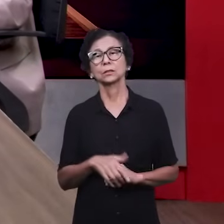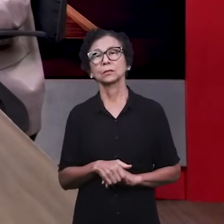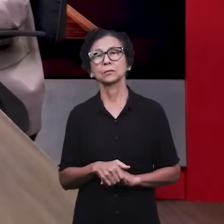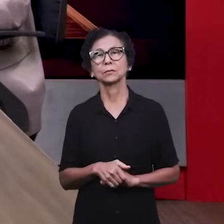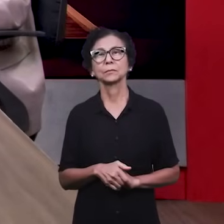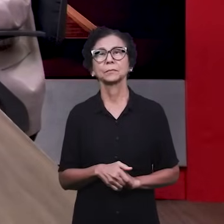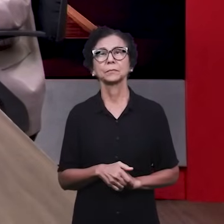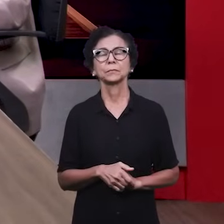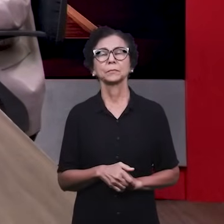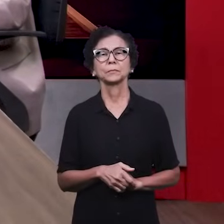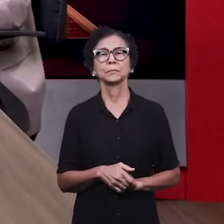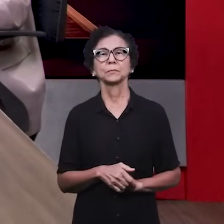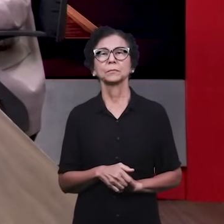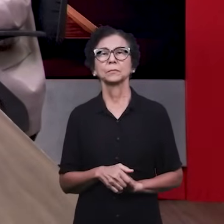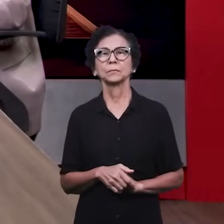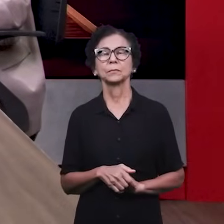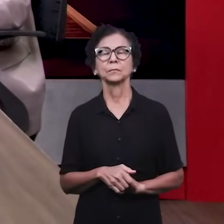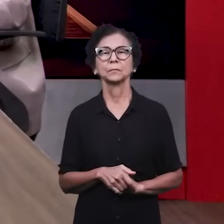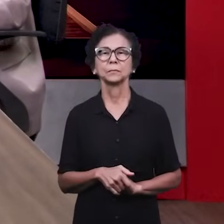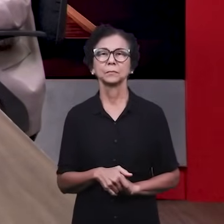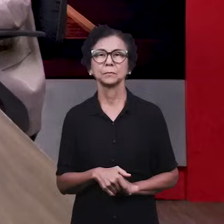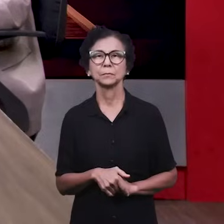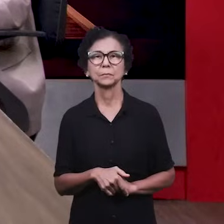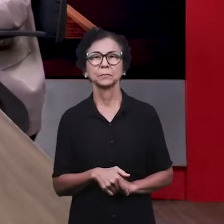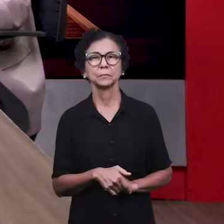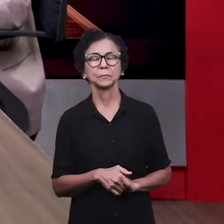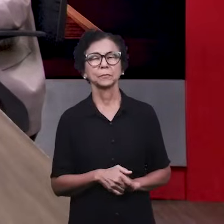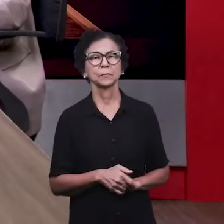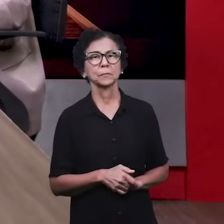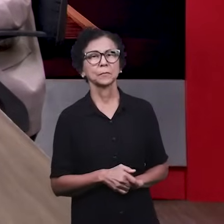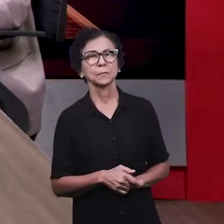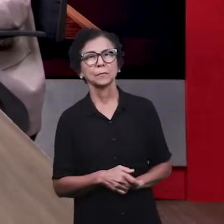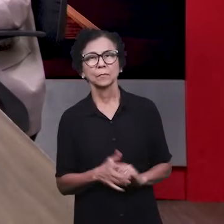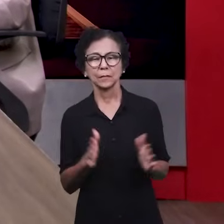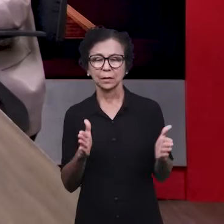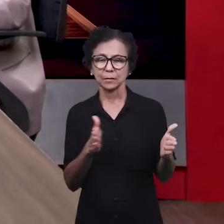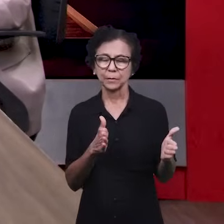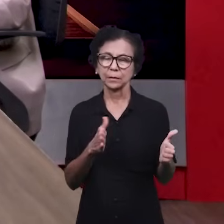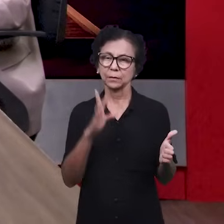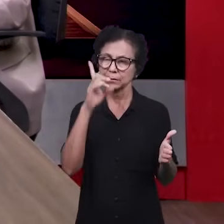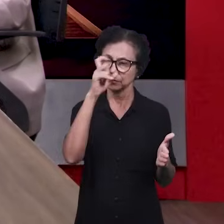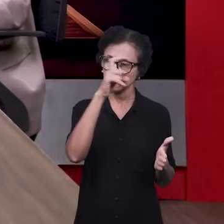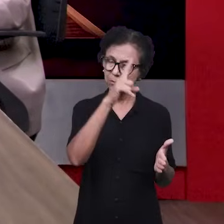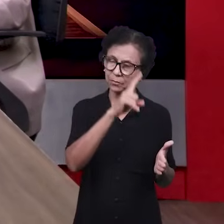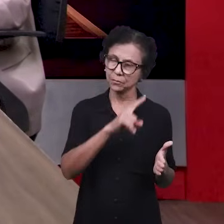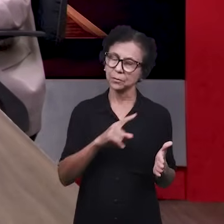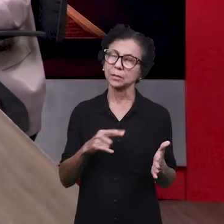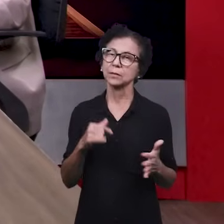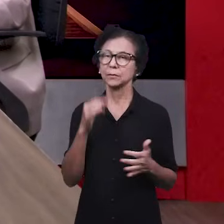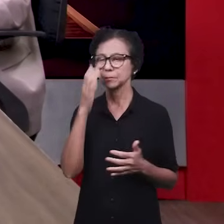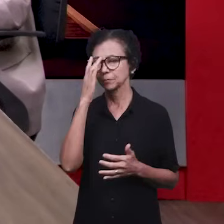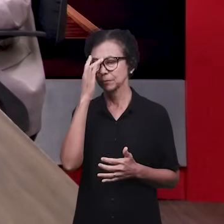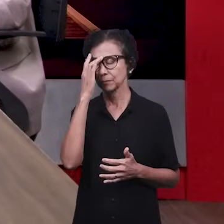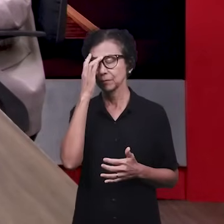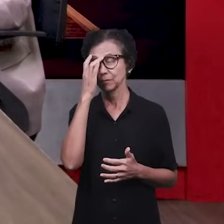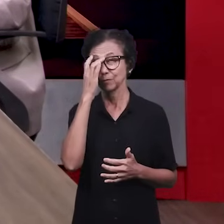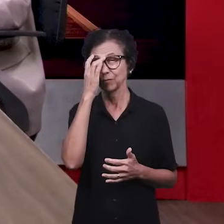pessoas que depois vão chegar na reforma, as pessoas que produziam alguma coisa aqui, não era brincadeira, não,